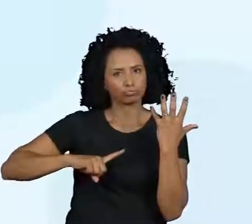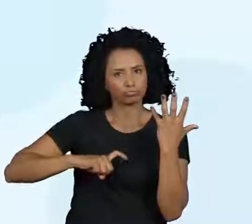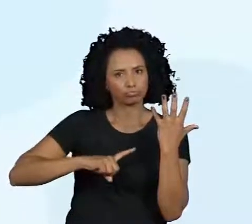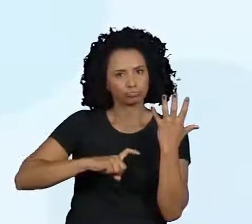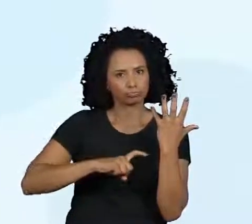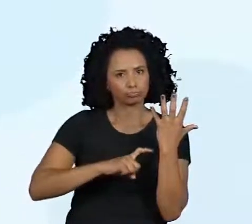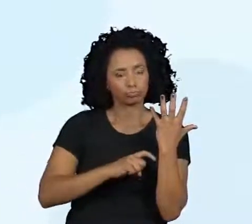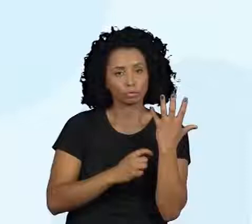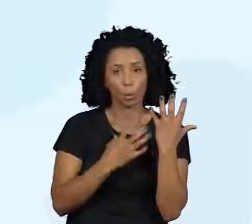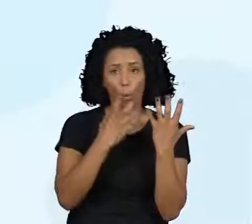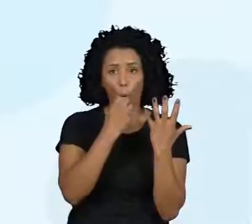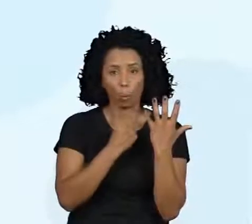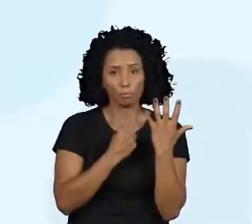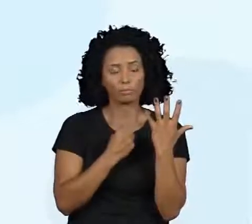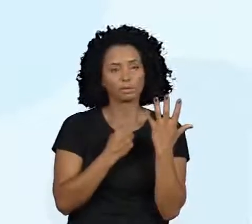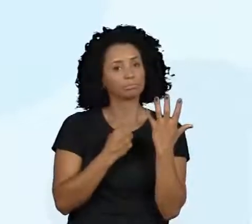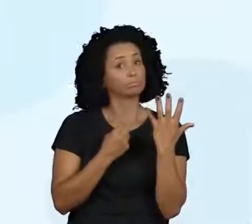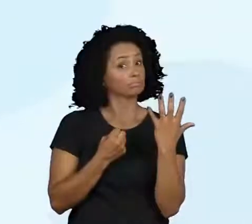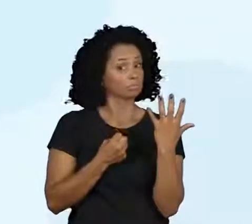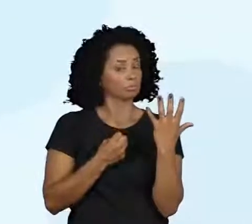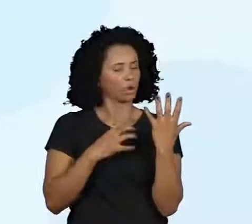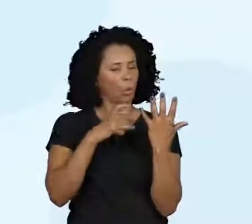consumidora, certo?